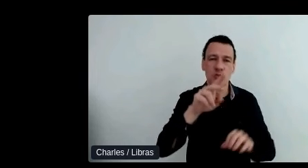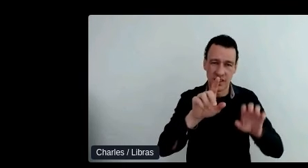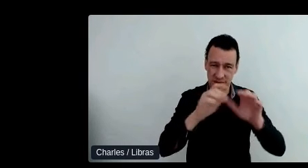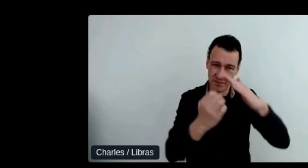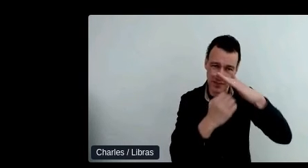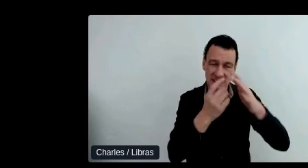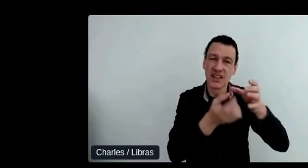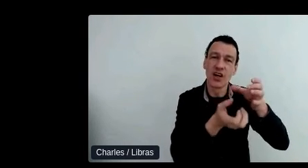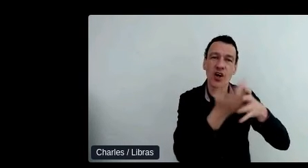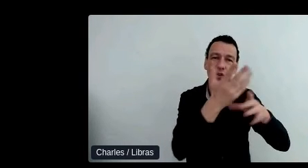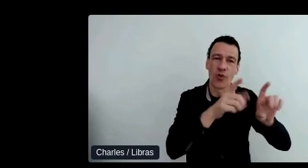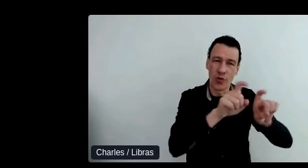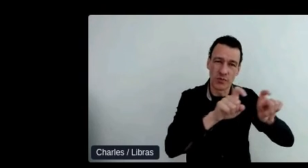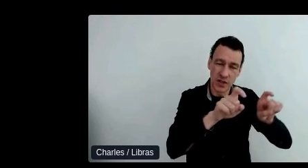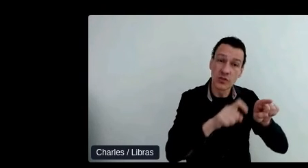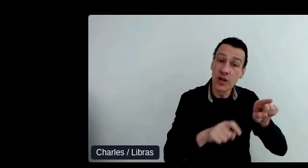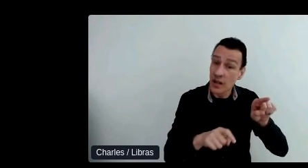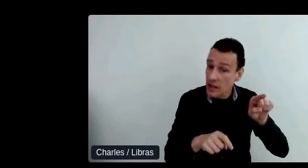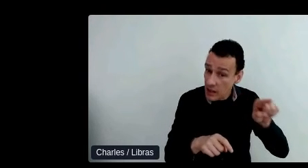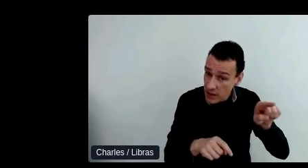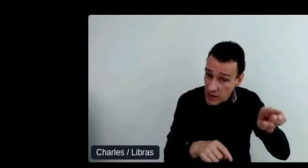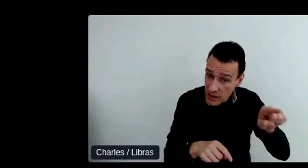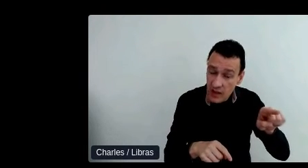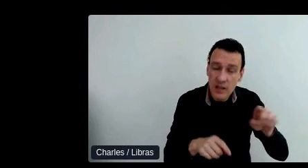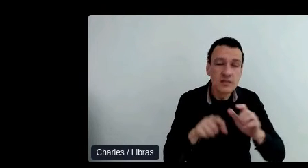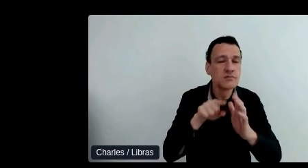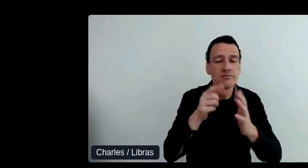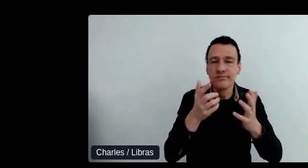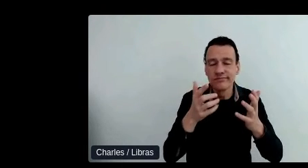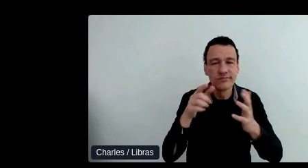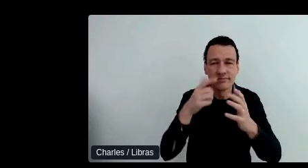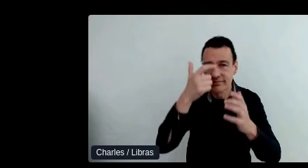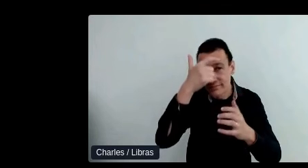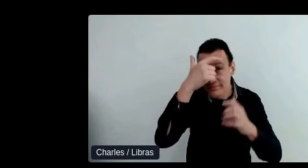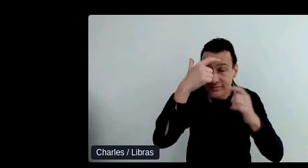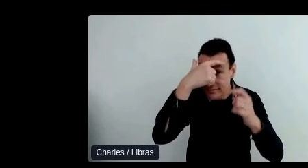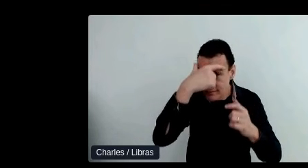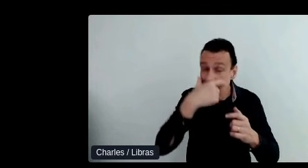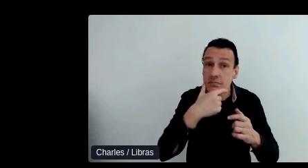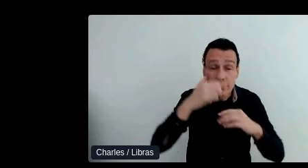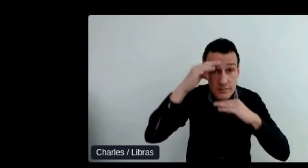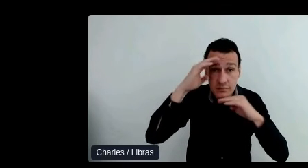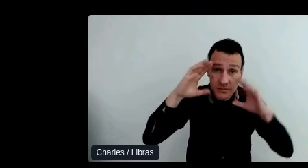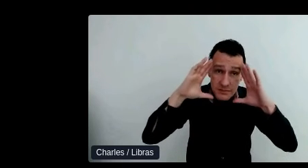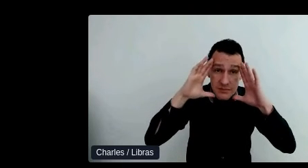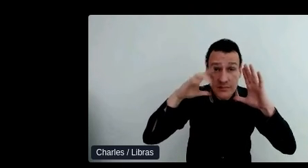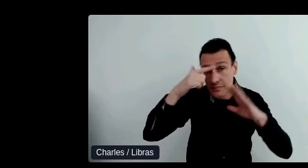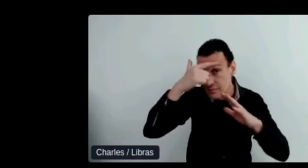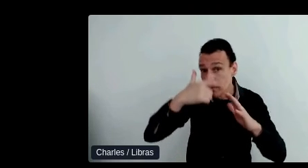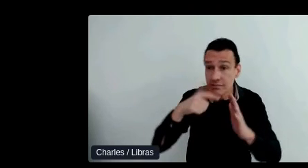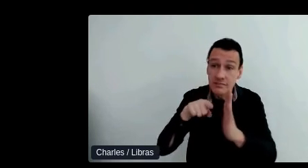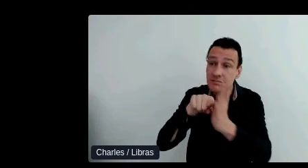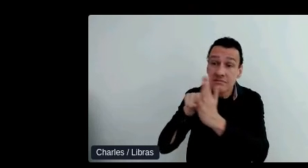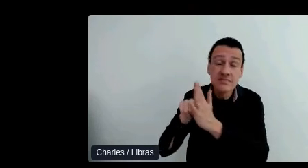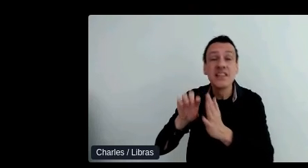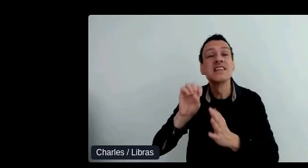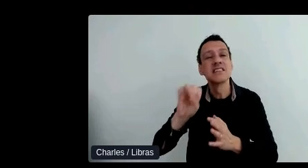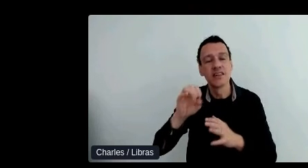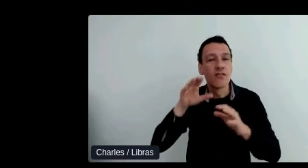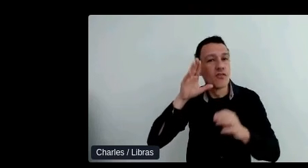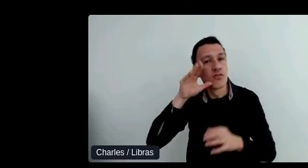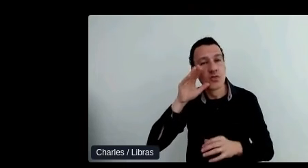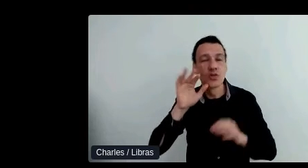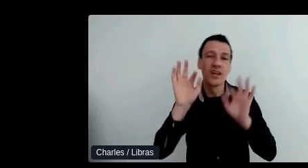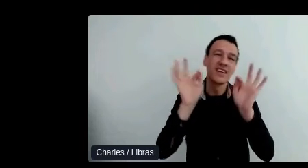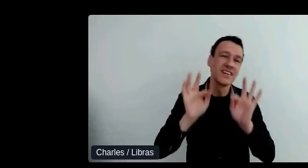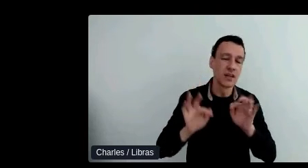vai analisar por identificação facial se os colaboradores estão felizes ou não. Aí vai